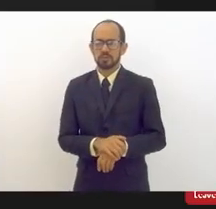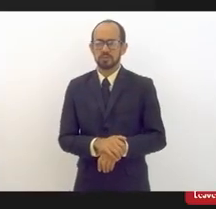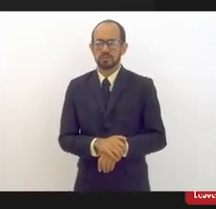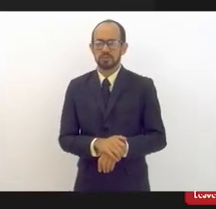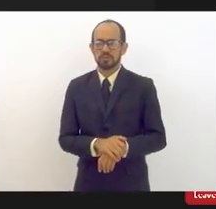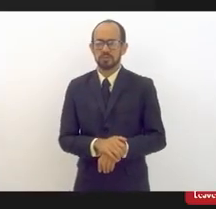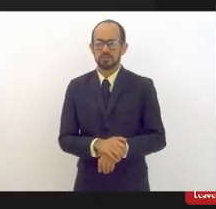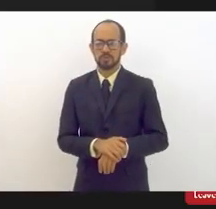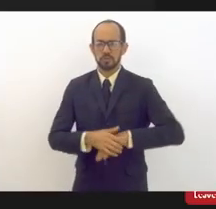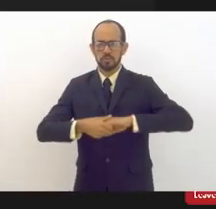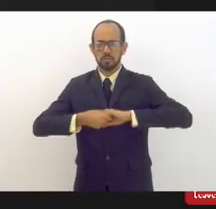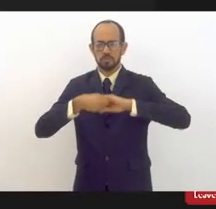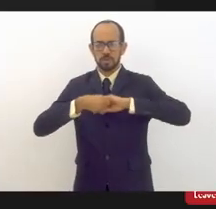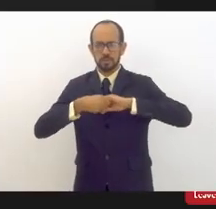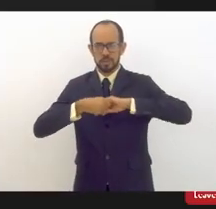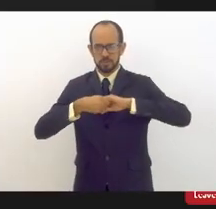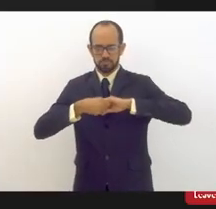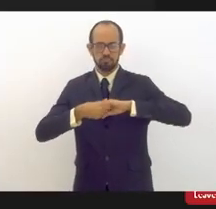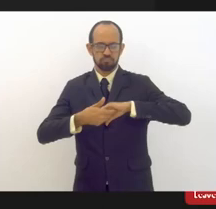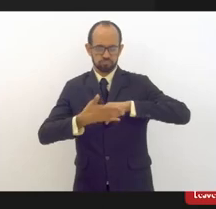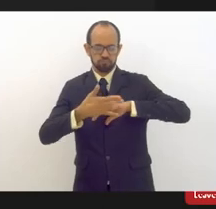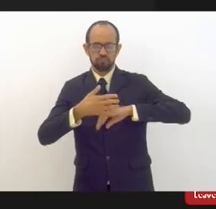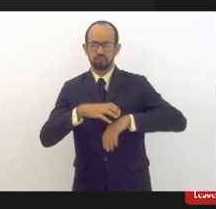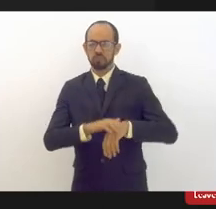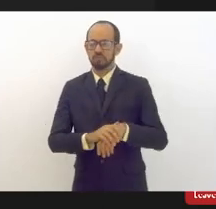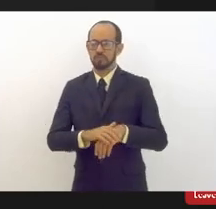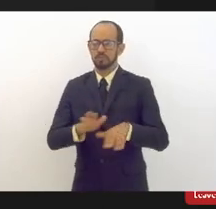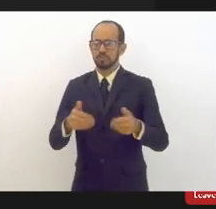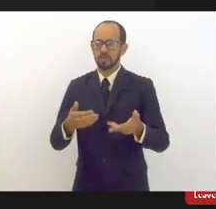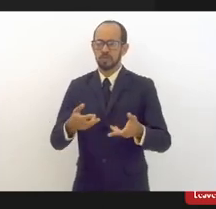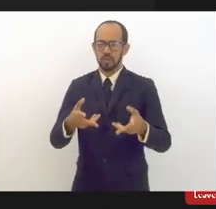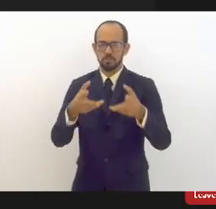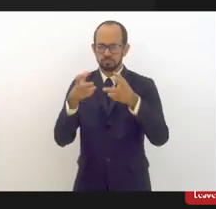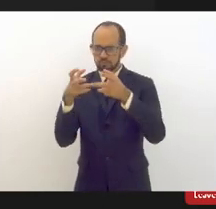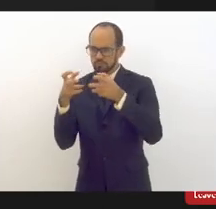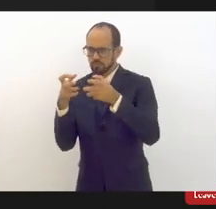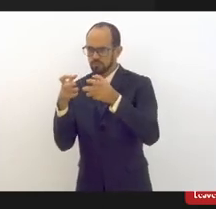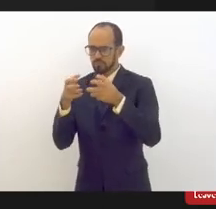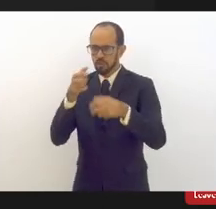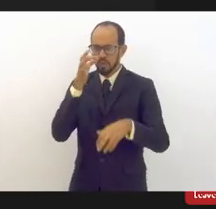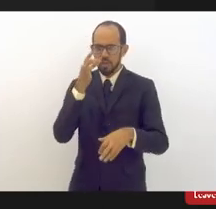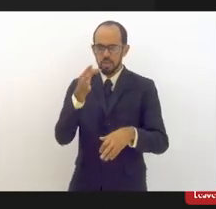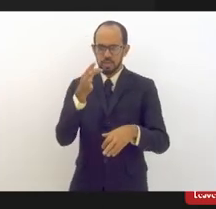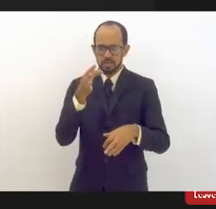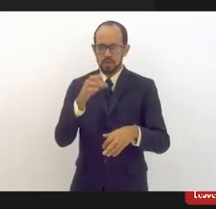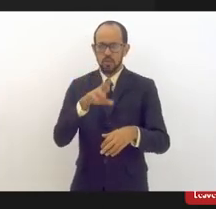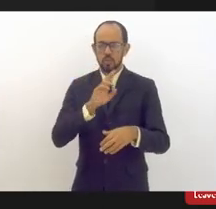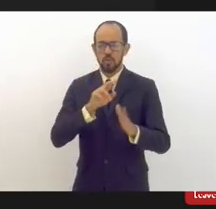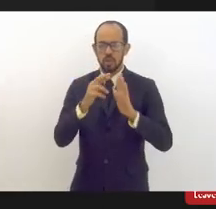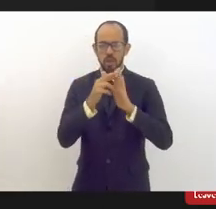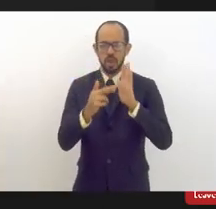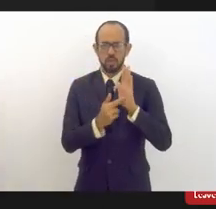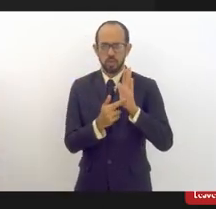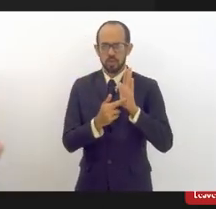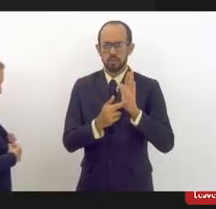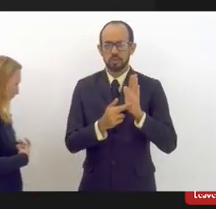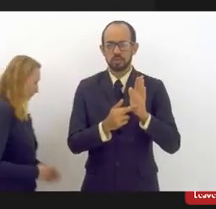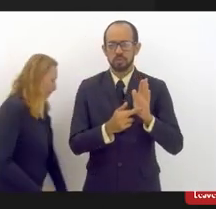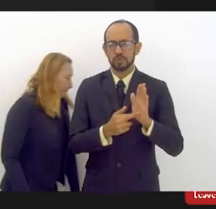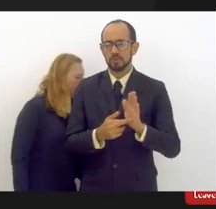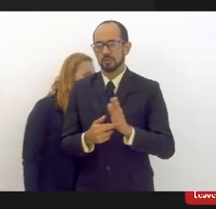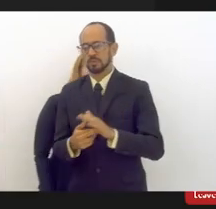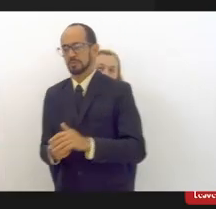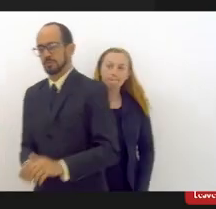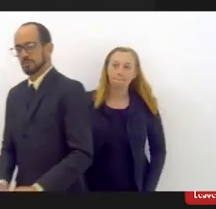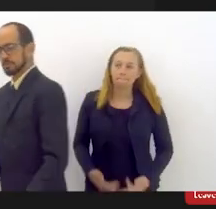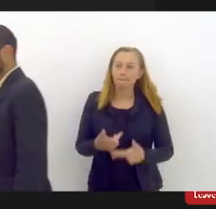sintam-se cumprimentados. Eu ouvi aqui atentamente, né, o relatório, e eu acho que muitas dúvidas que já foram